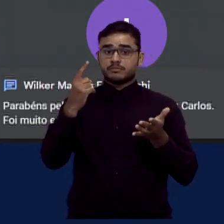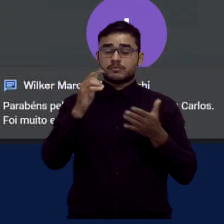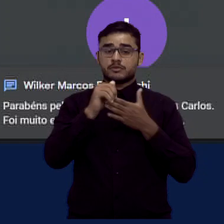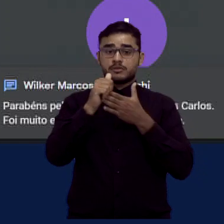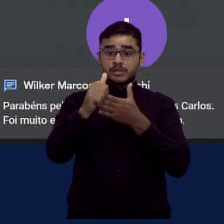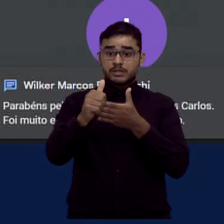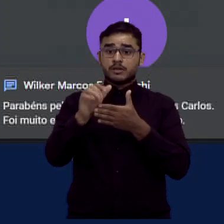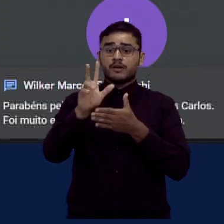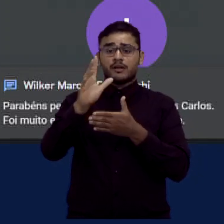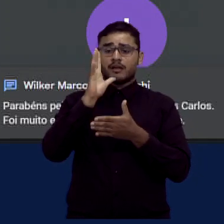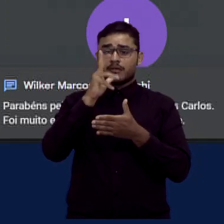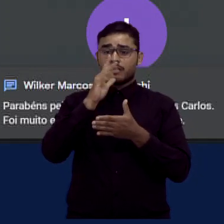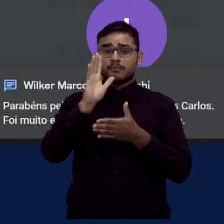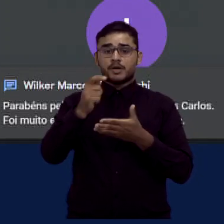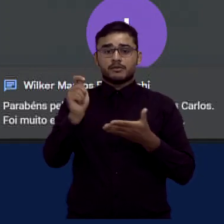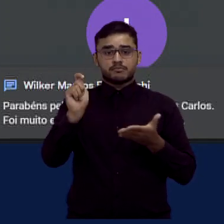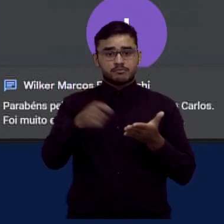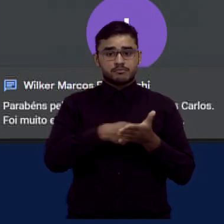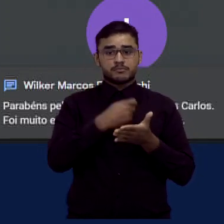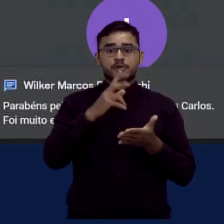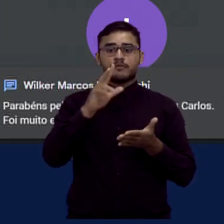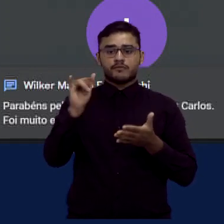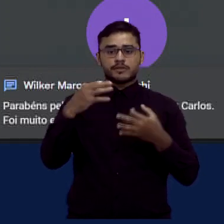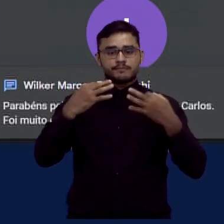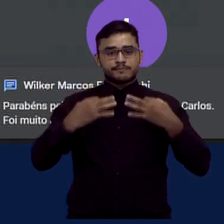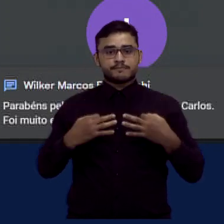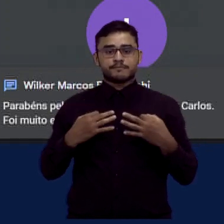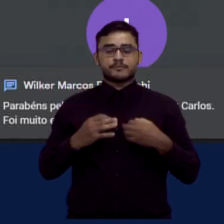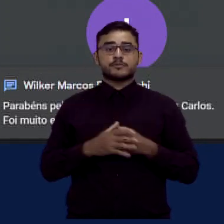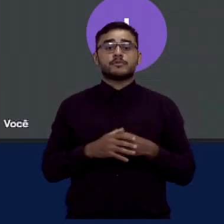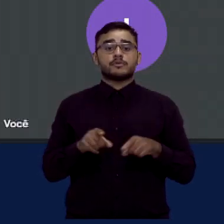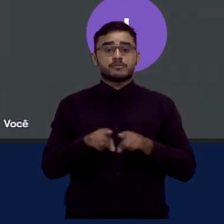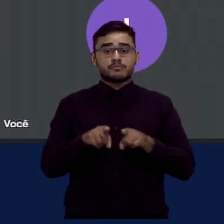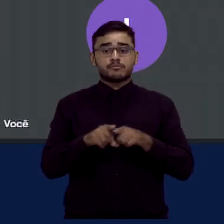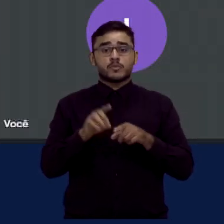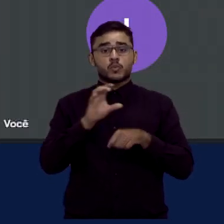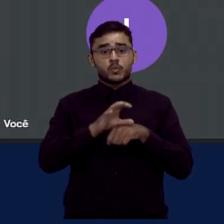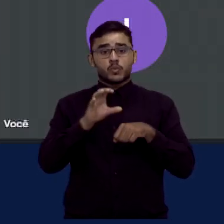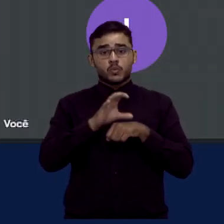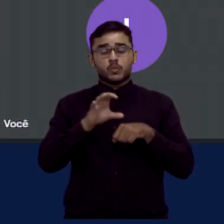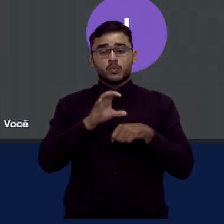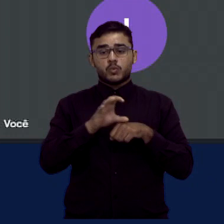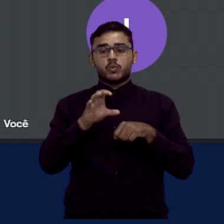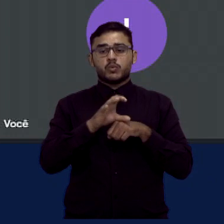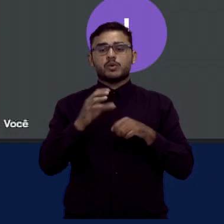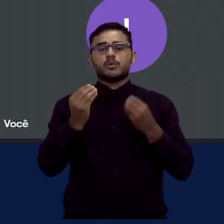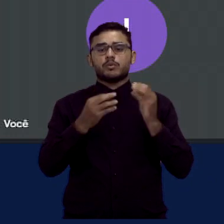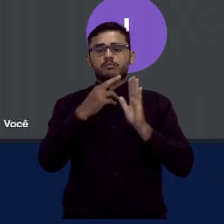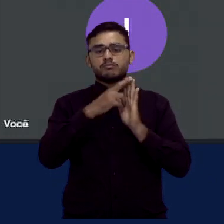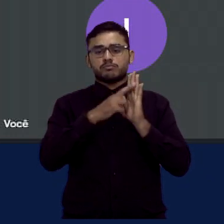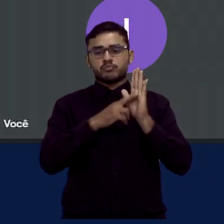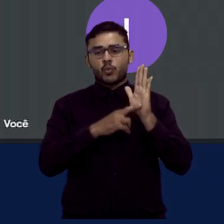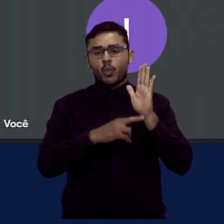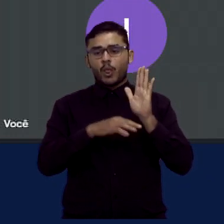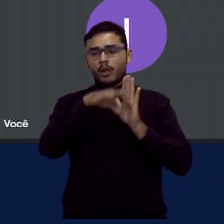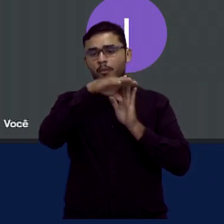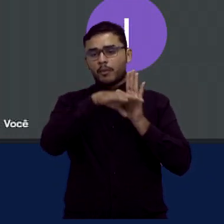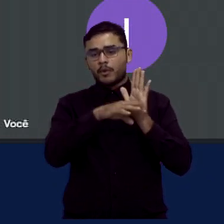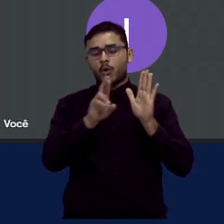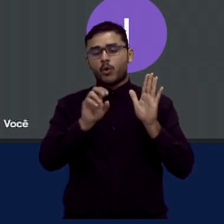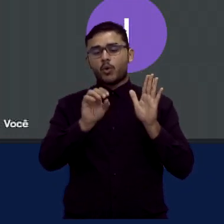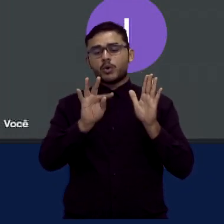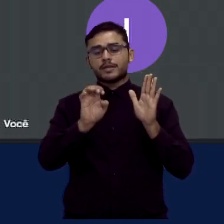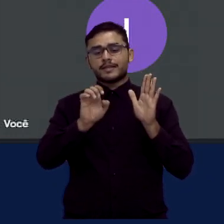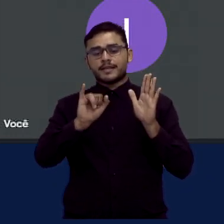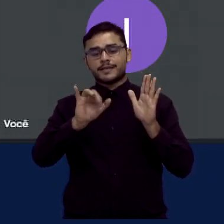mas vai assinadinho legal. E eu também tenho um curso de roteiro para histórias em quadrinhos. Lá no meu site vocês podem ter